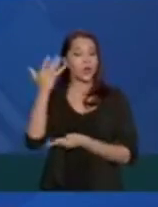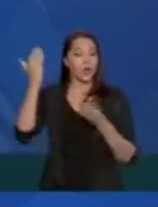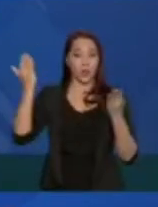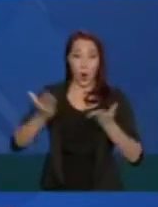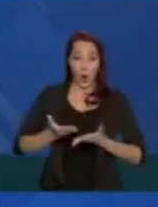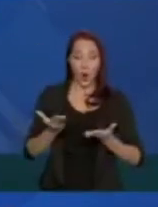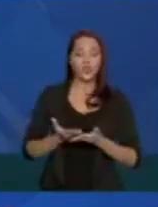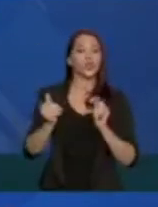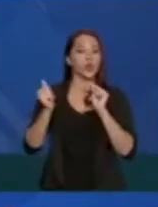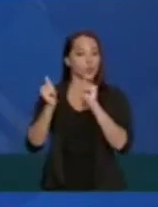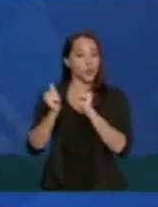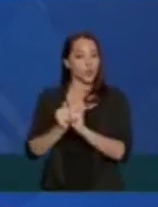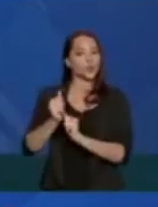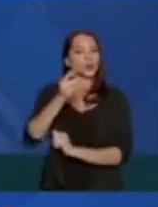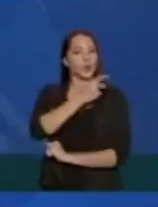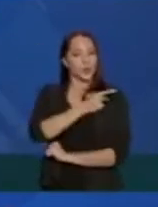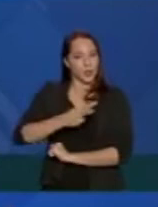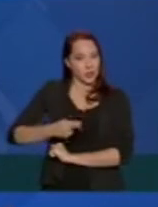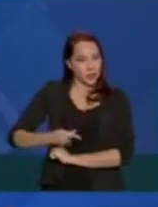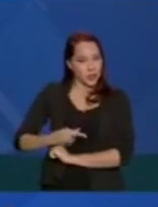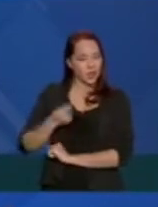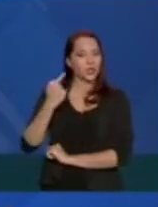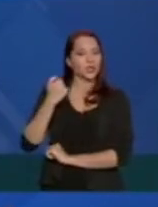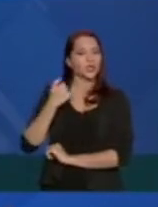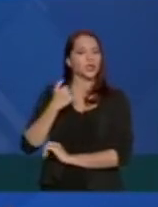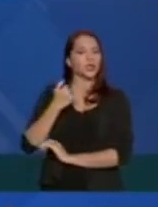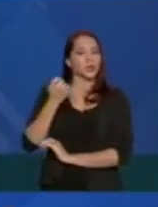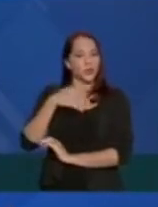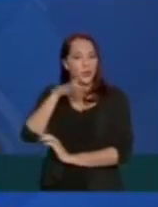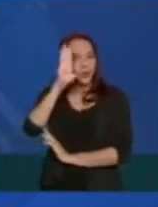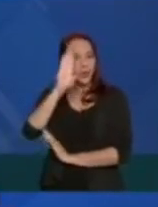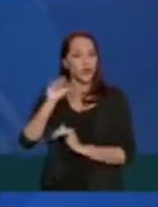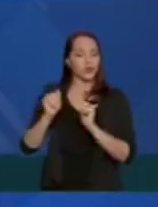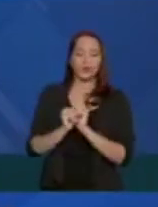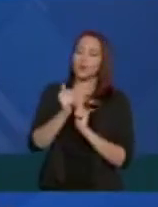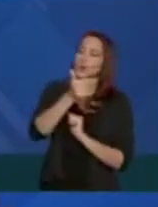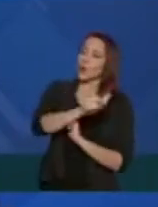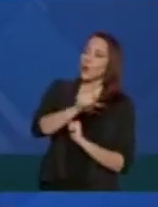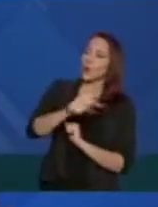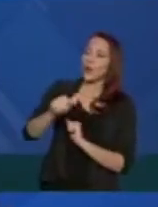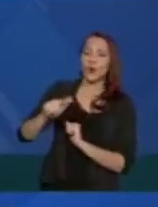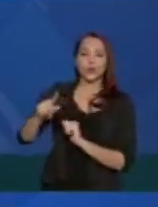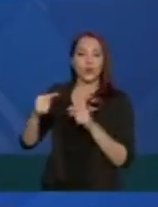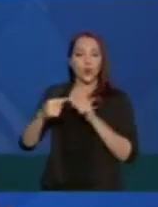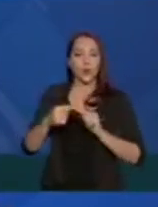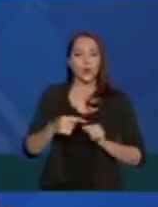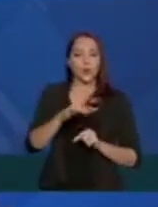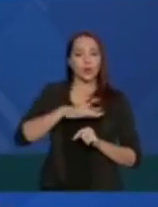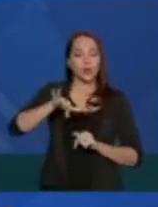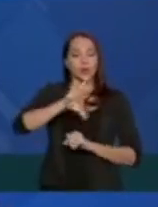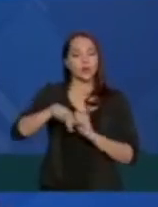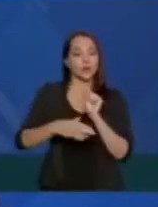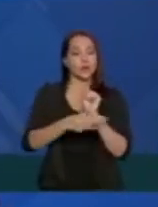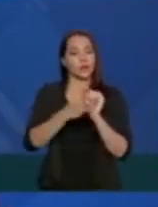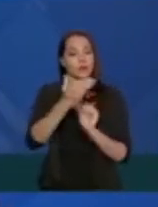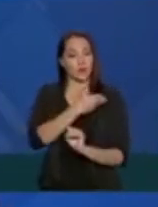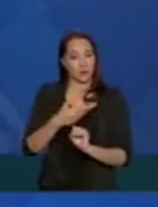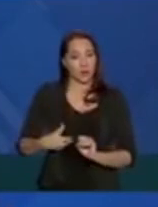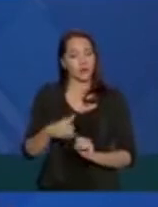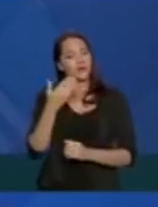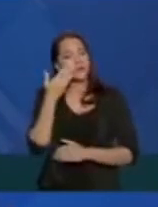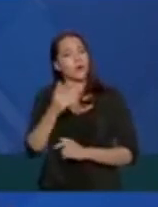a presença do presidente da República, de diversos ministros da área que têm relação com a segurança pública, e isso mostra, no